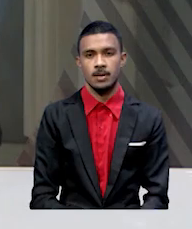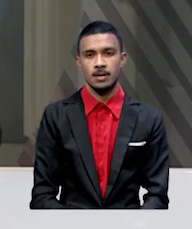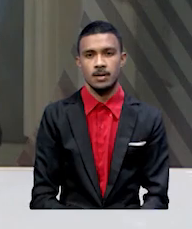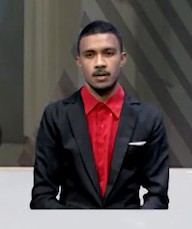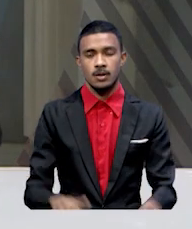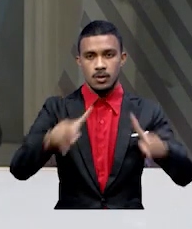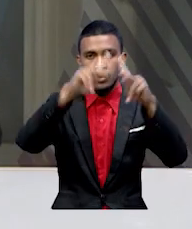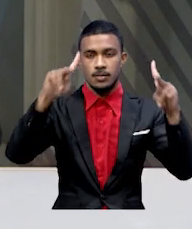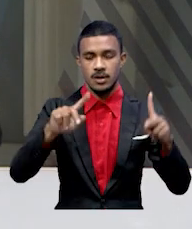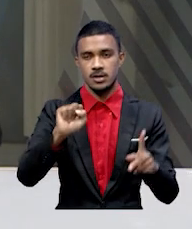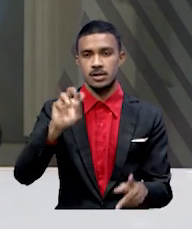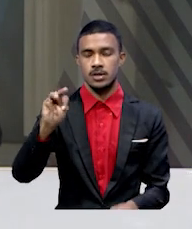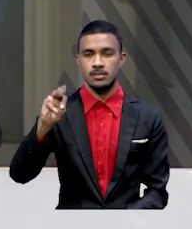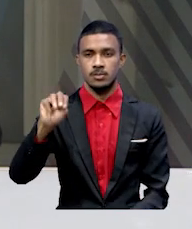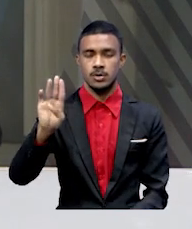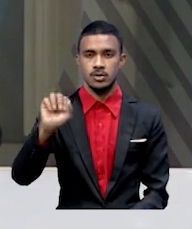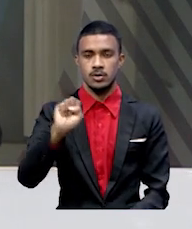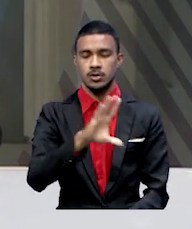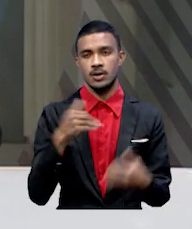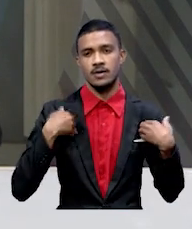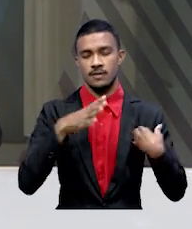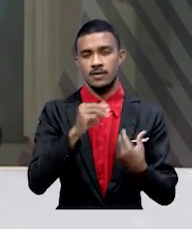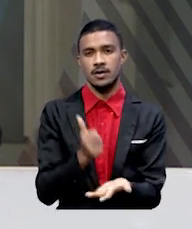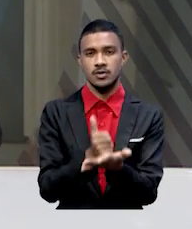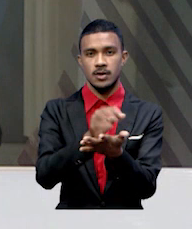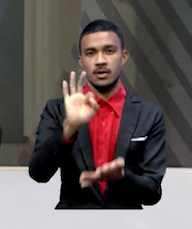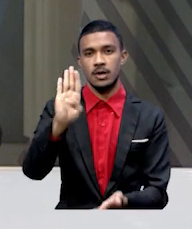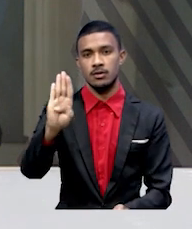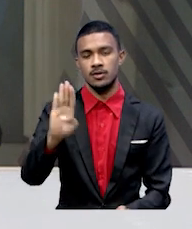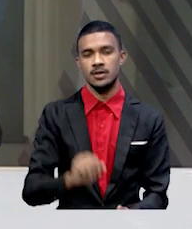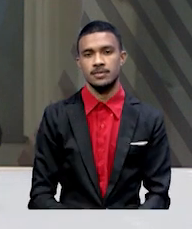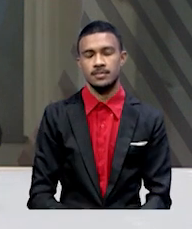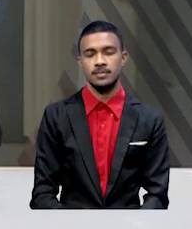Kompanya Samsung se kapasita Timor Wansira ia area teknologia.